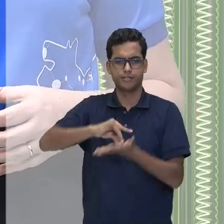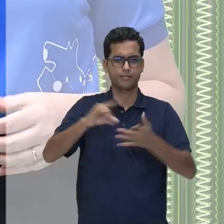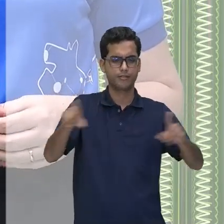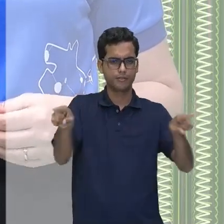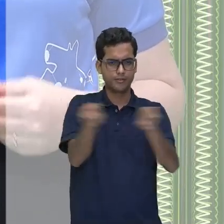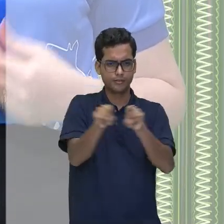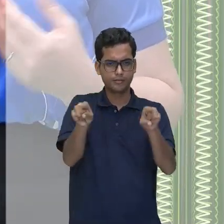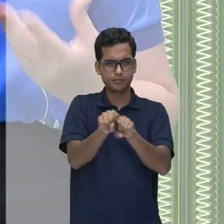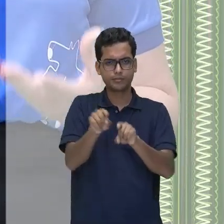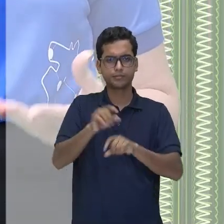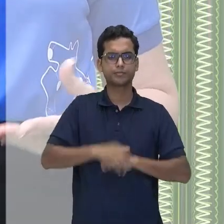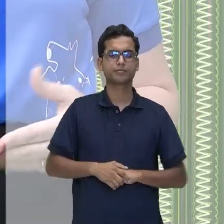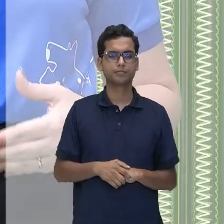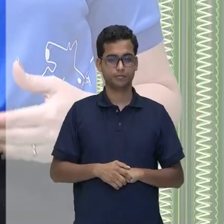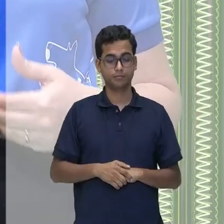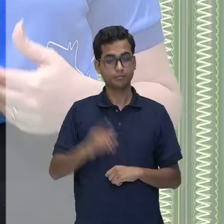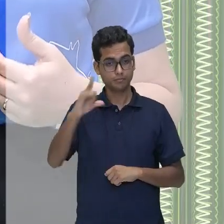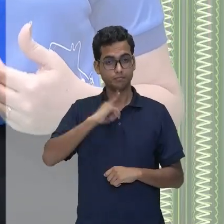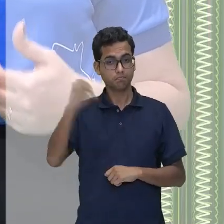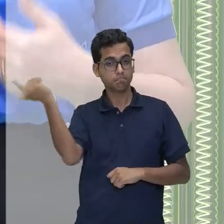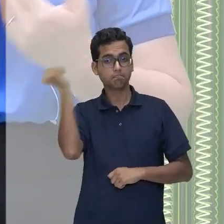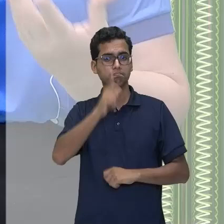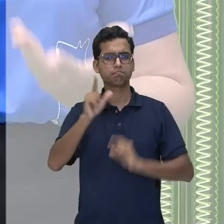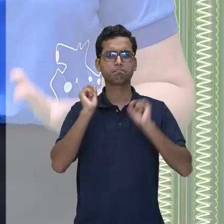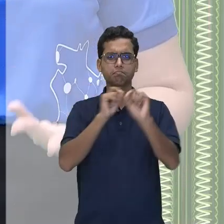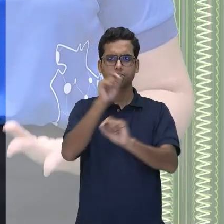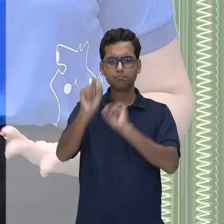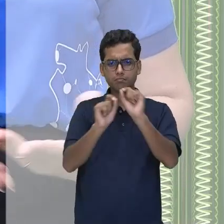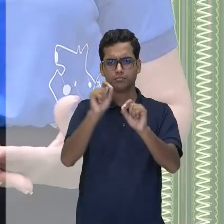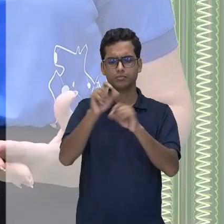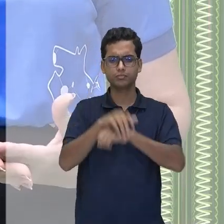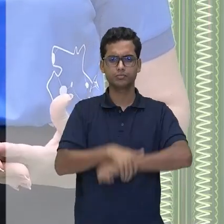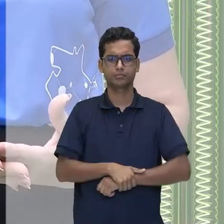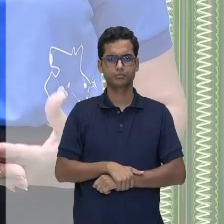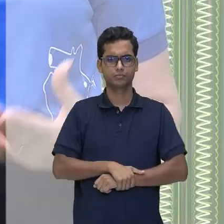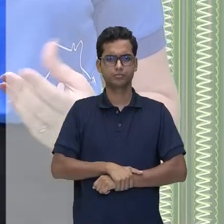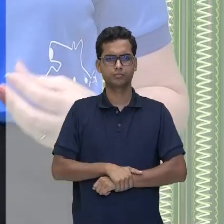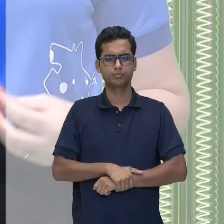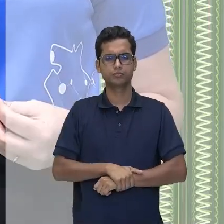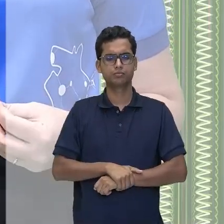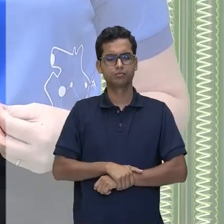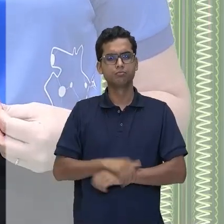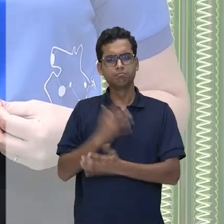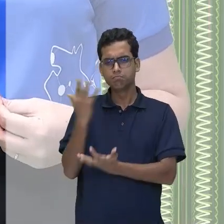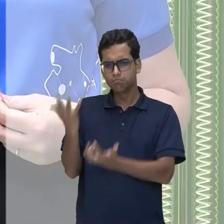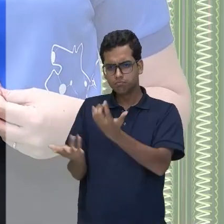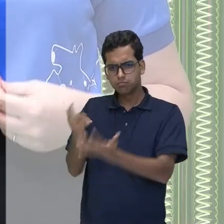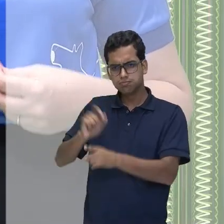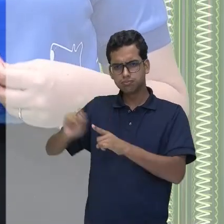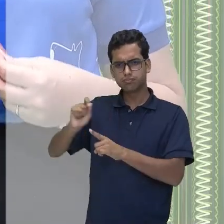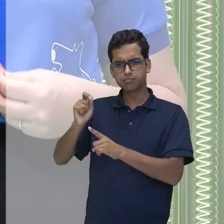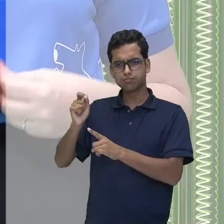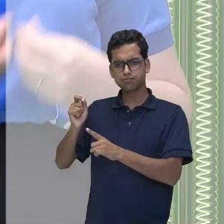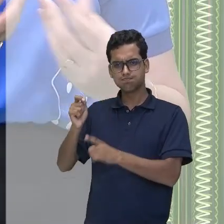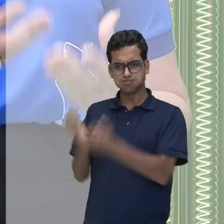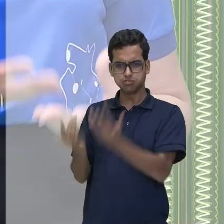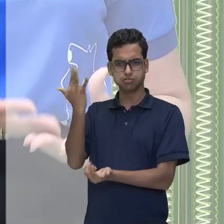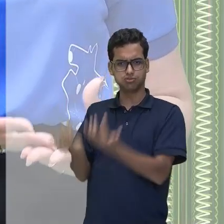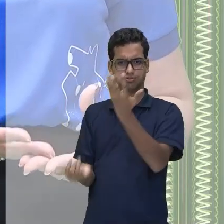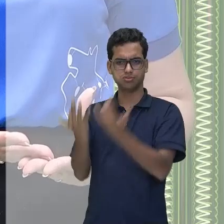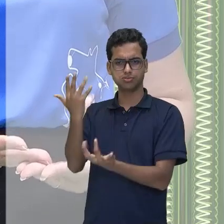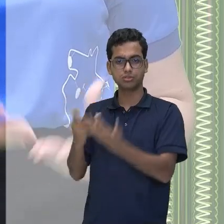ali a receber, né, ou a começar ali um incêndio, né? Claro que a gente percebe que existem